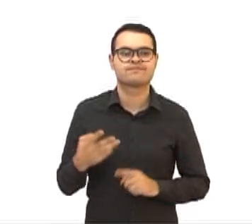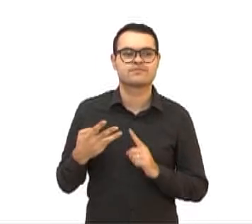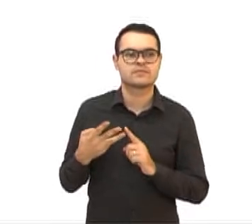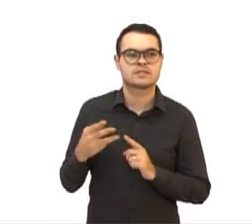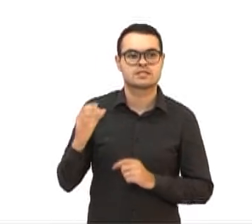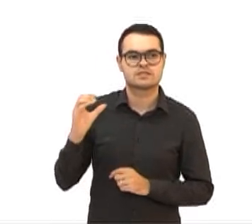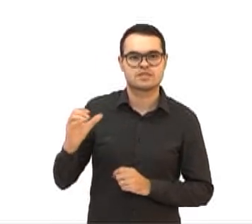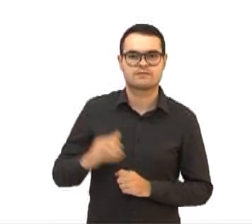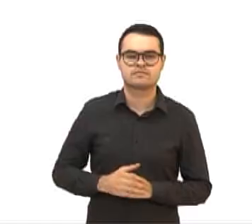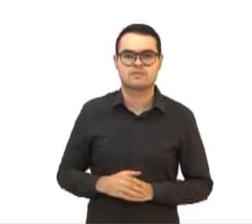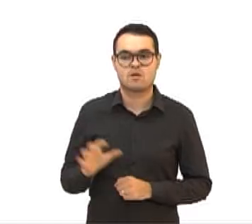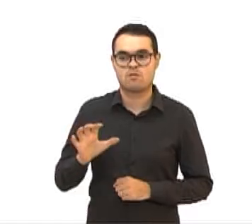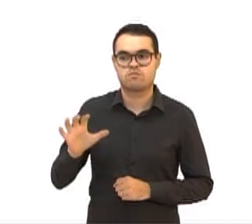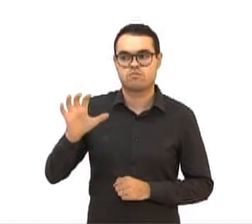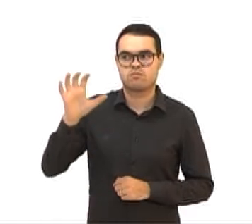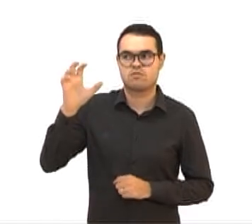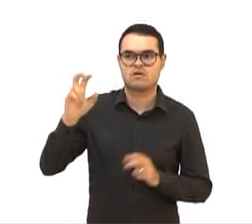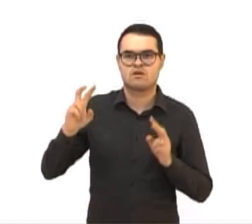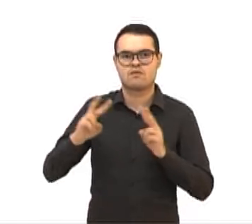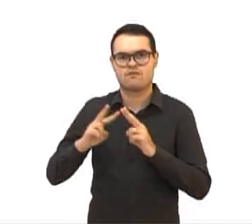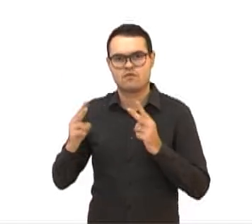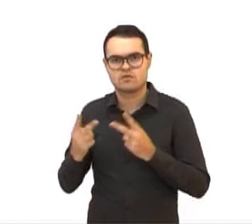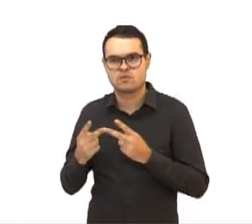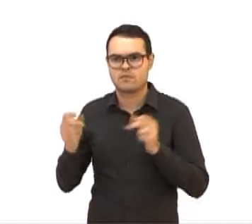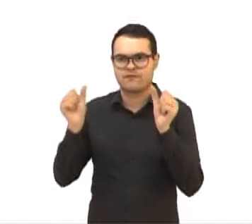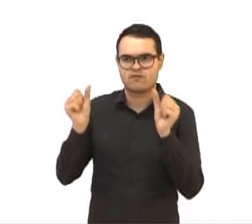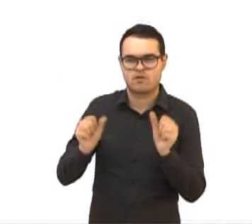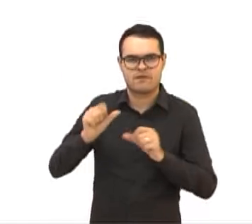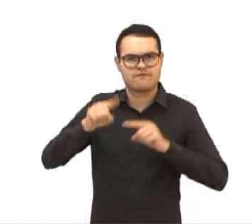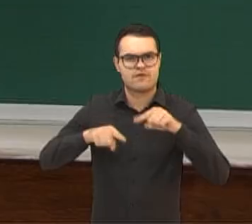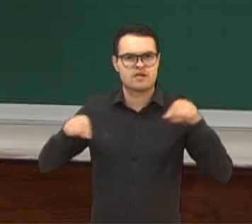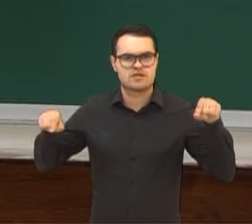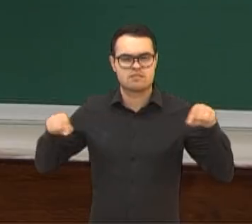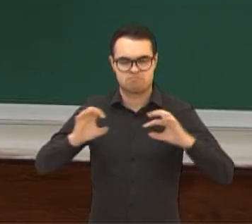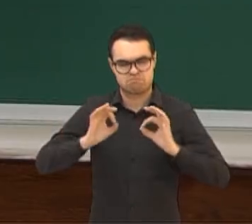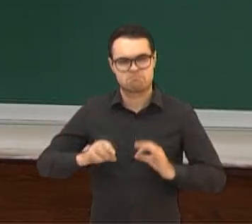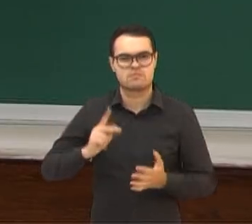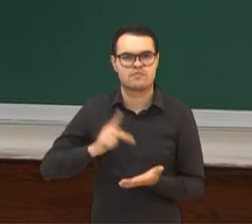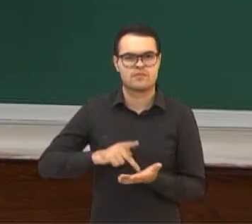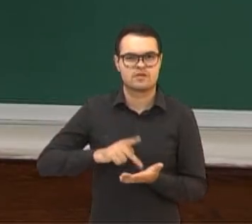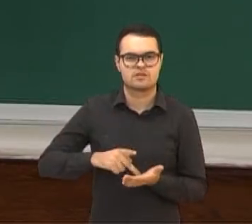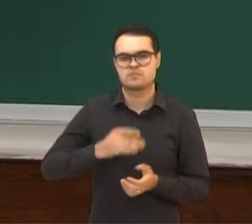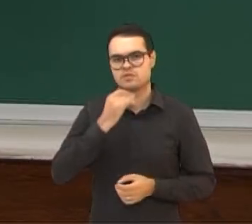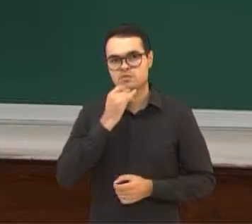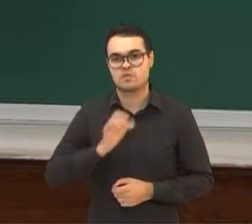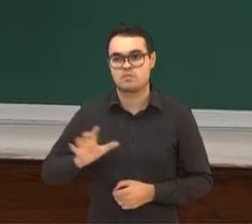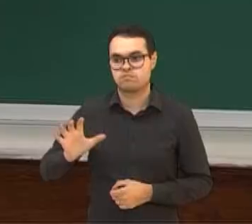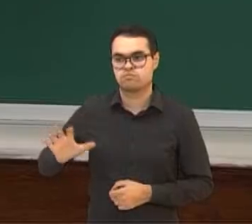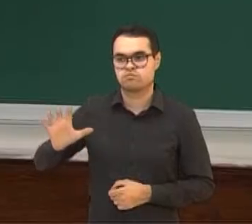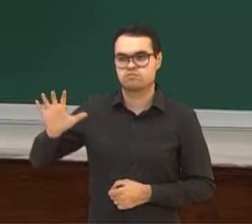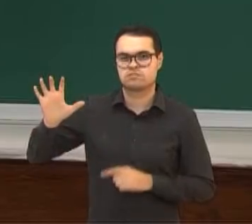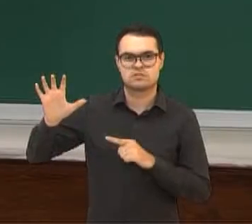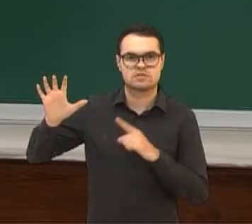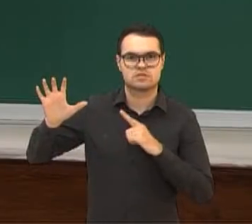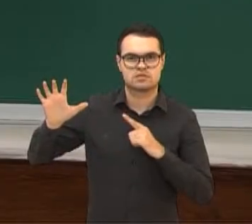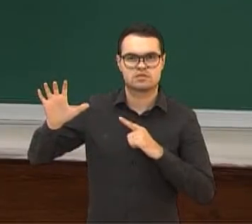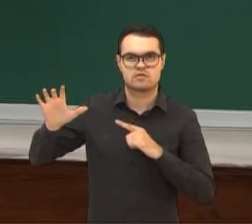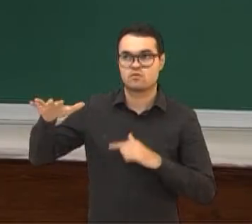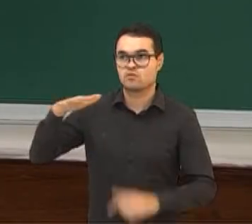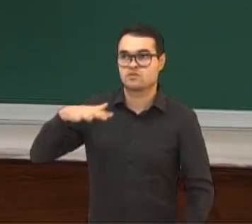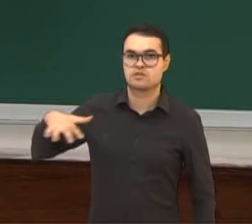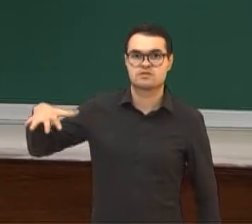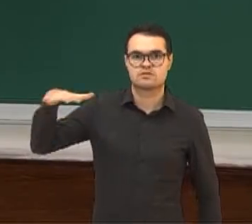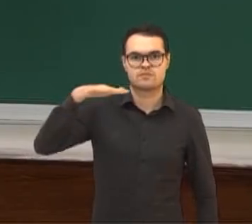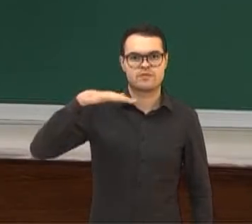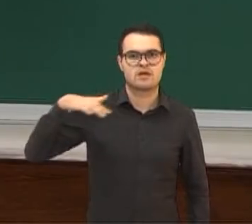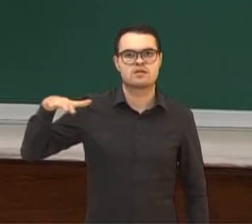Nos gases, forma e volume são variáveis. Isso é verdadeiro. Quando eu tenho um gás, a gente diz que ele ocupa todo